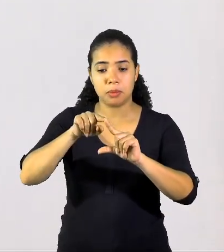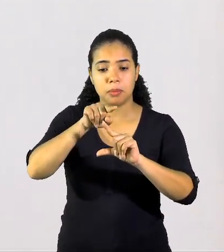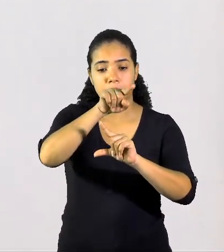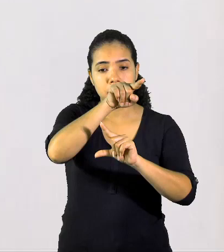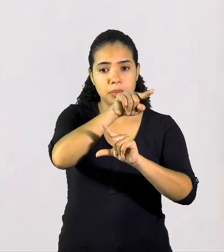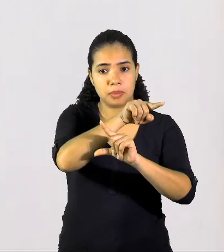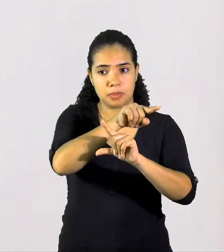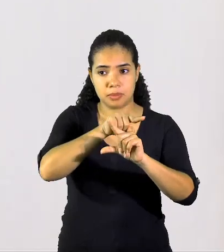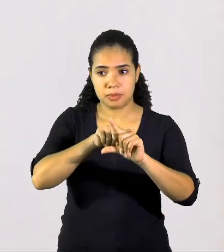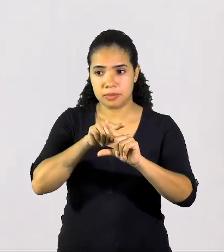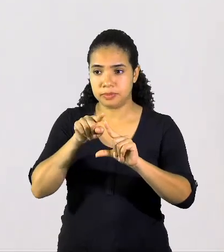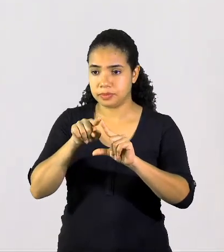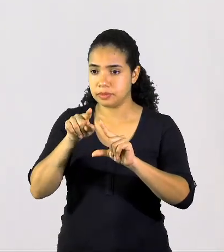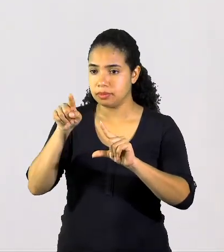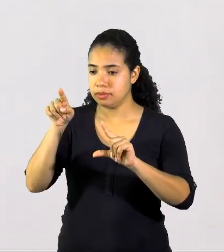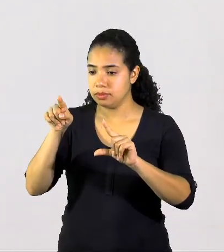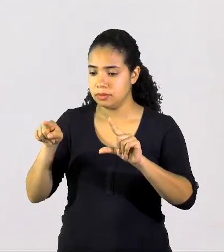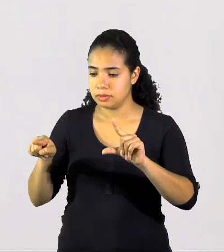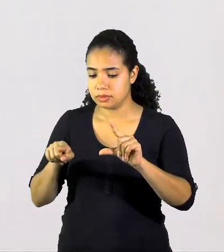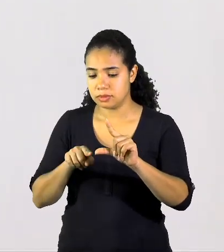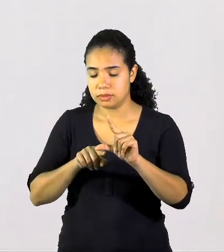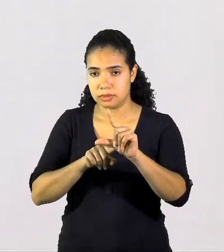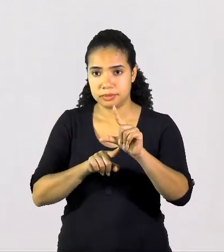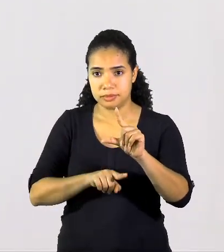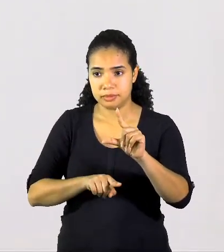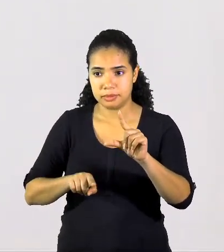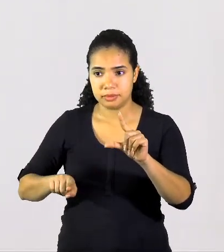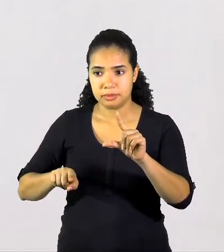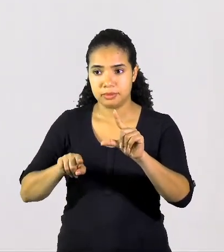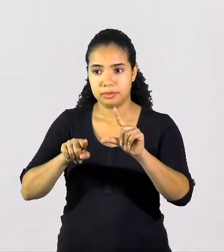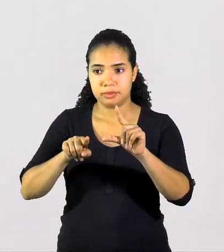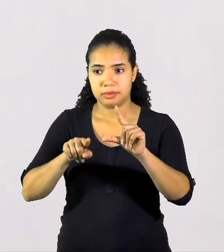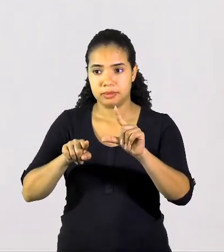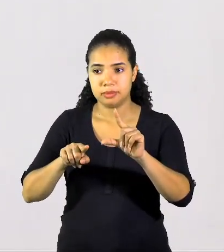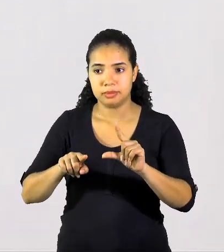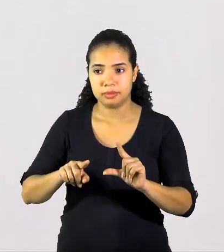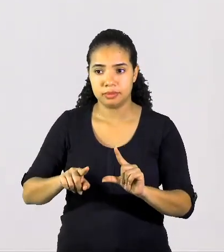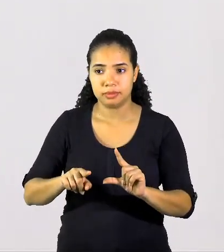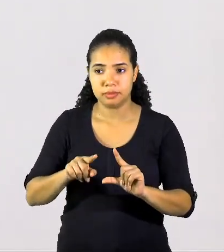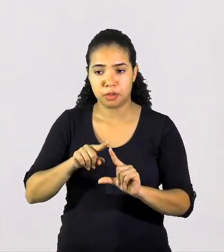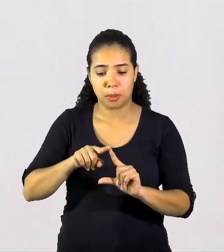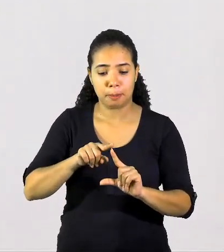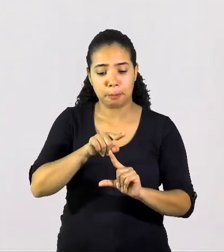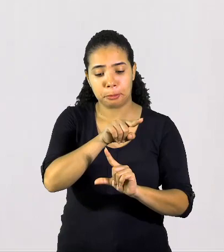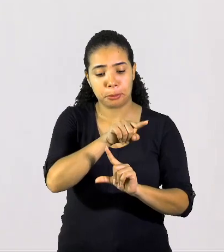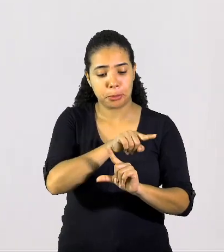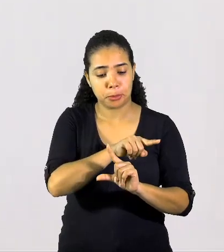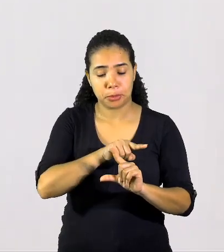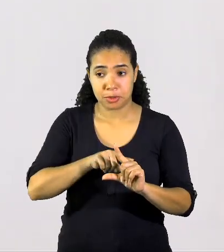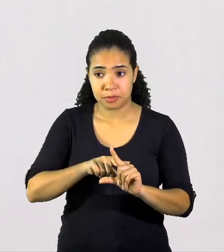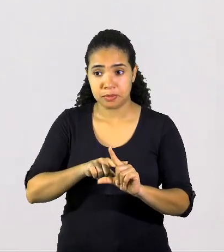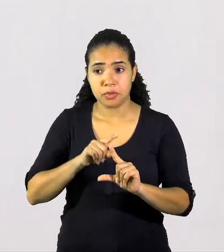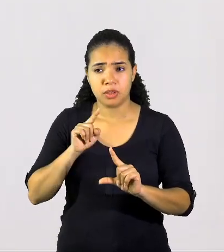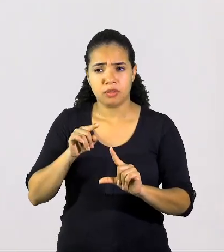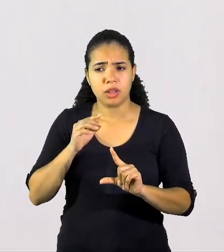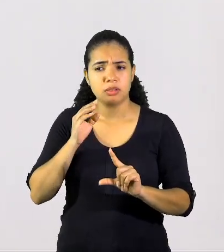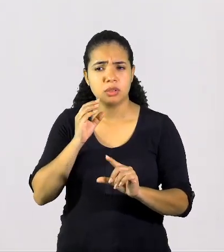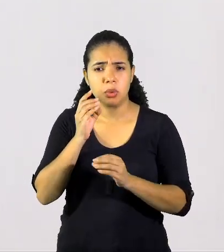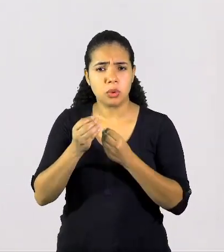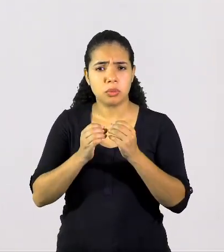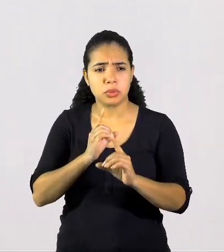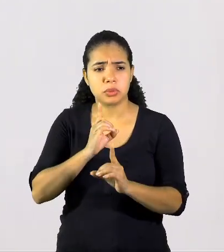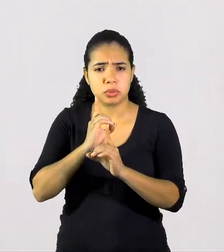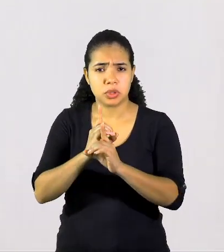pelos catetos ou pela hipotenusa do meu triângulo retângulo. Professor, o senhor falou que para identificar a hipotenusa eu